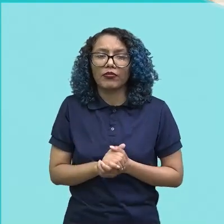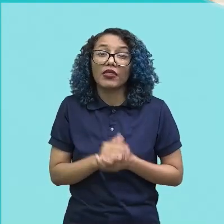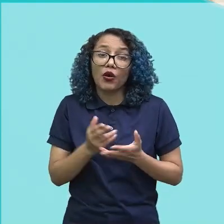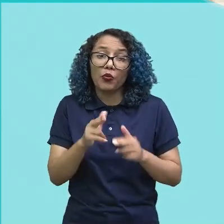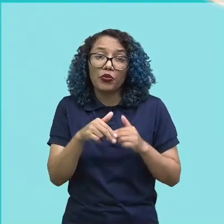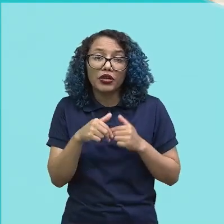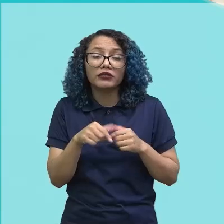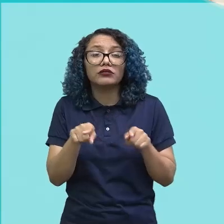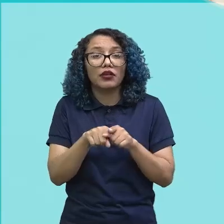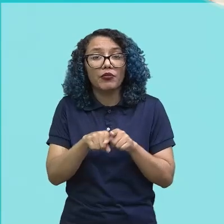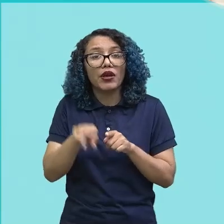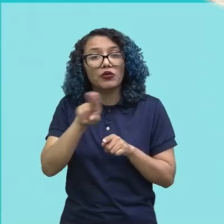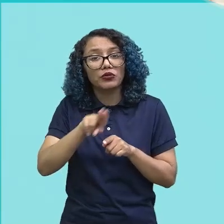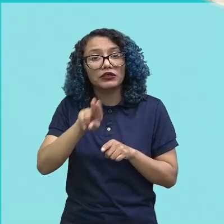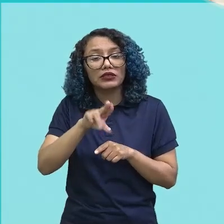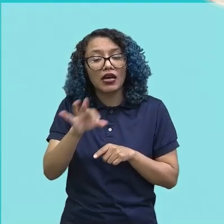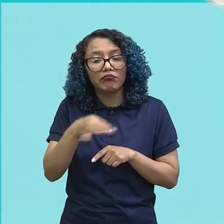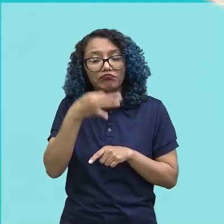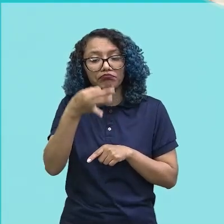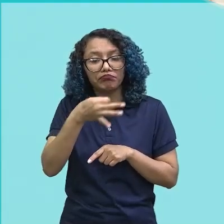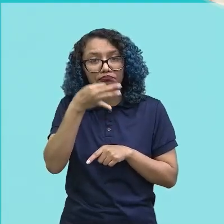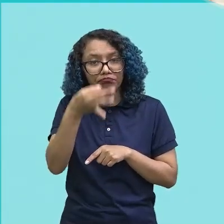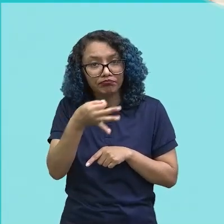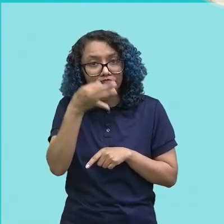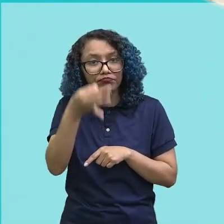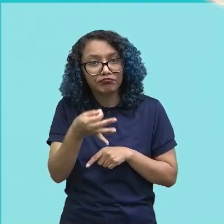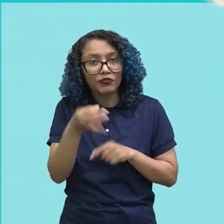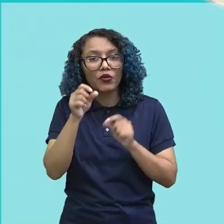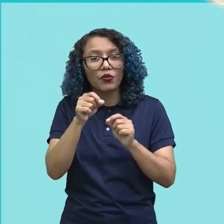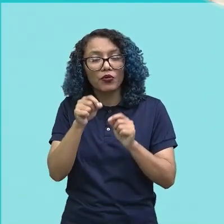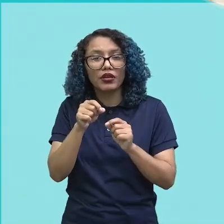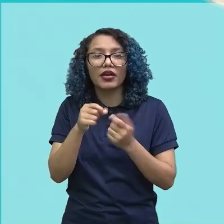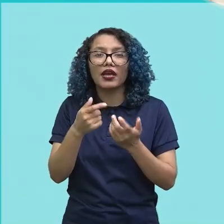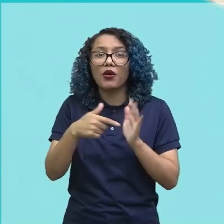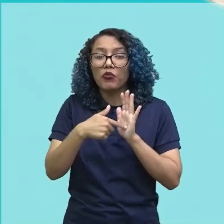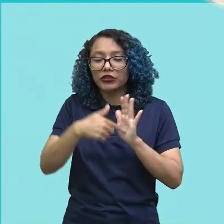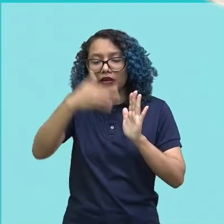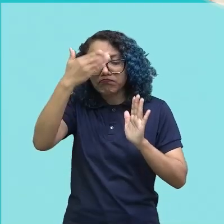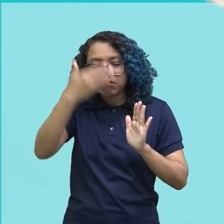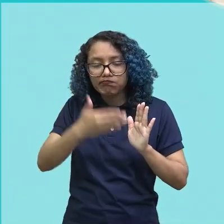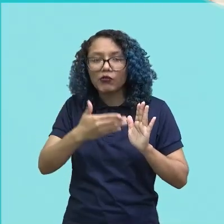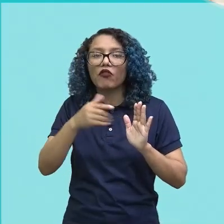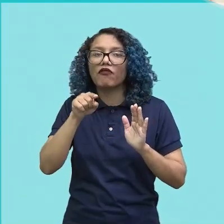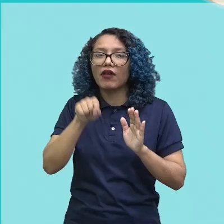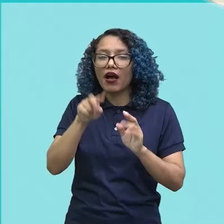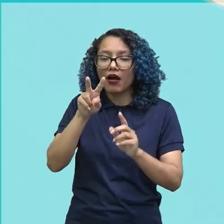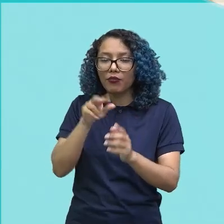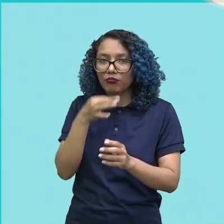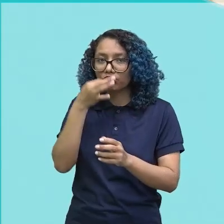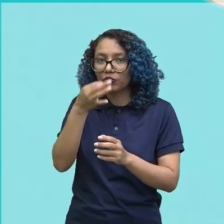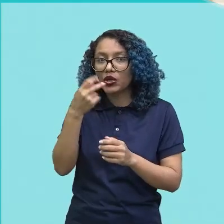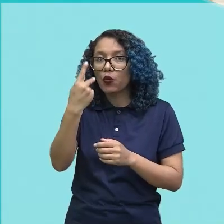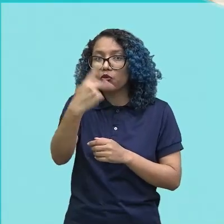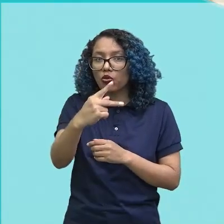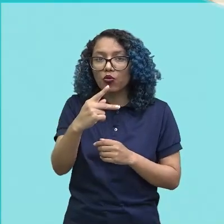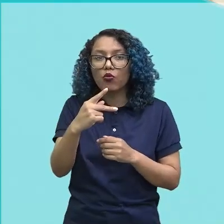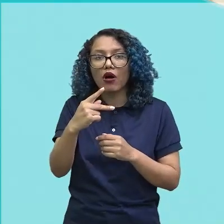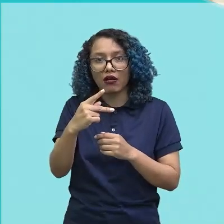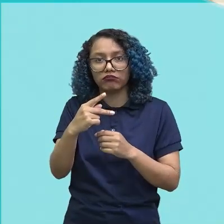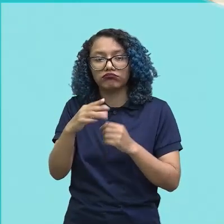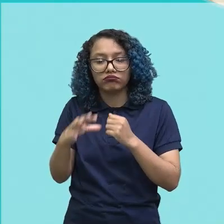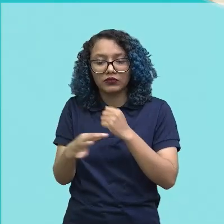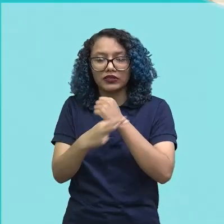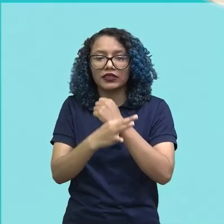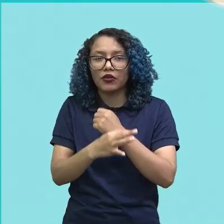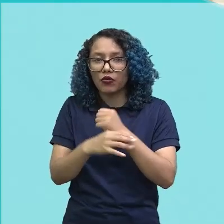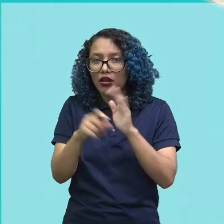Então, você vai buscar argumentos que vão evidenciar o teu ponto de vista, o teu posicionamento e defender a tua ideia de que as